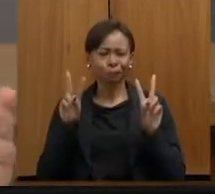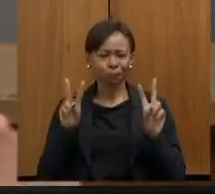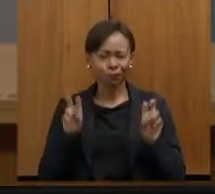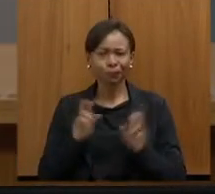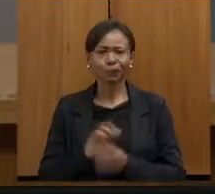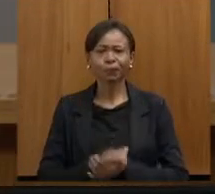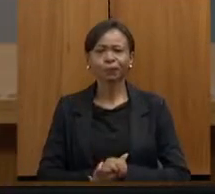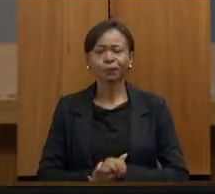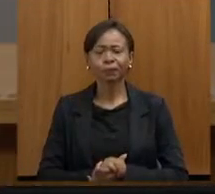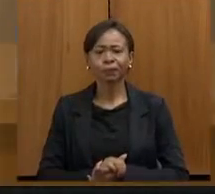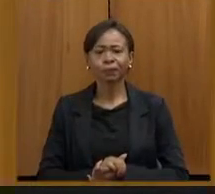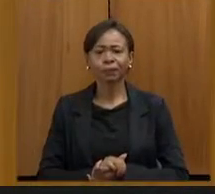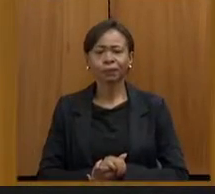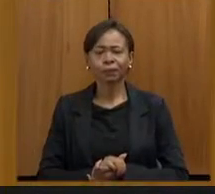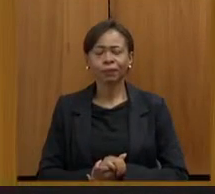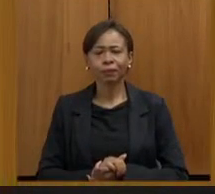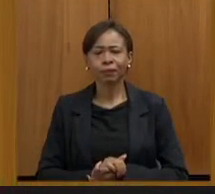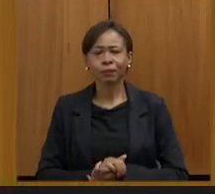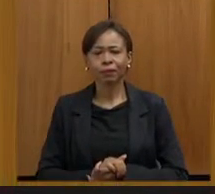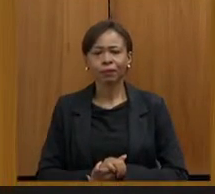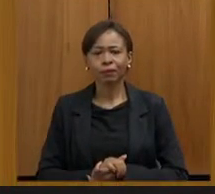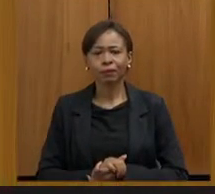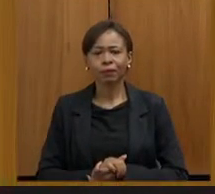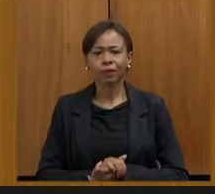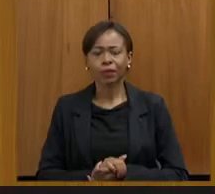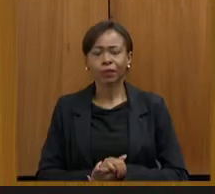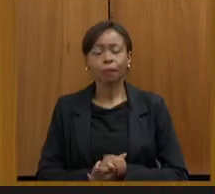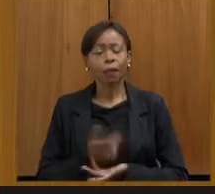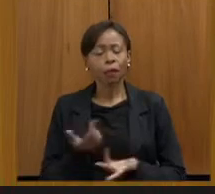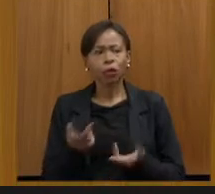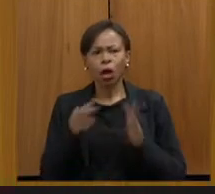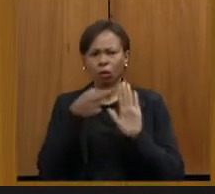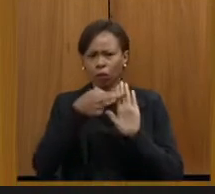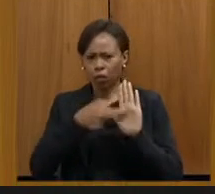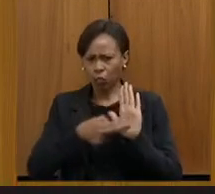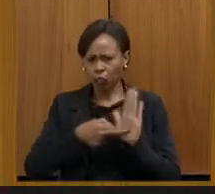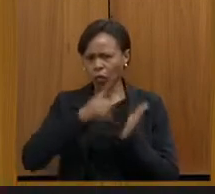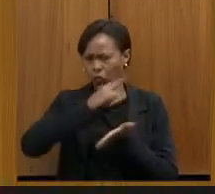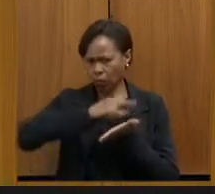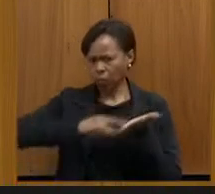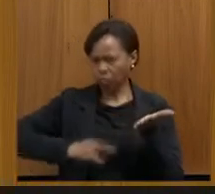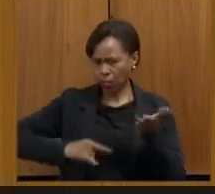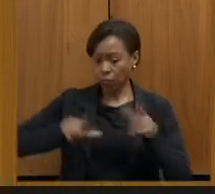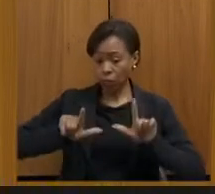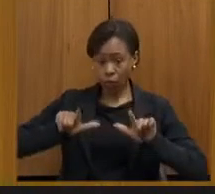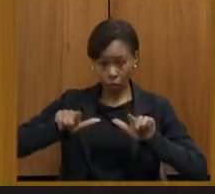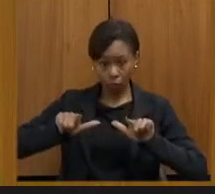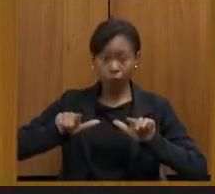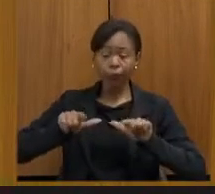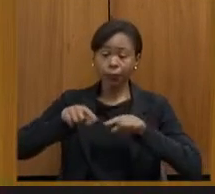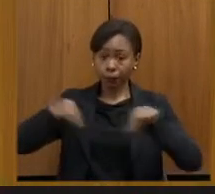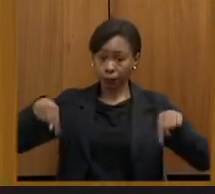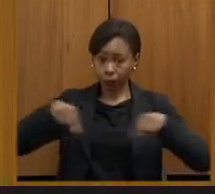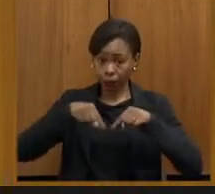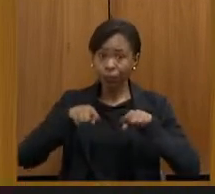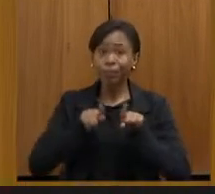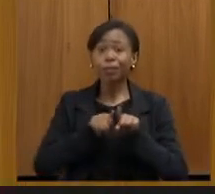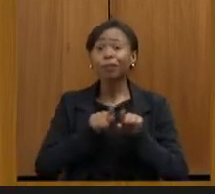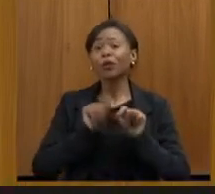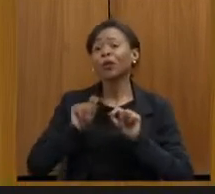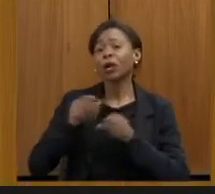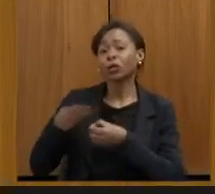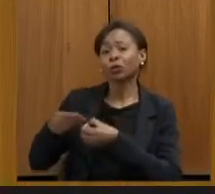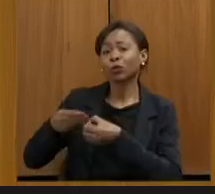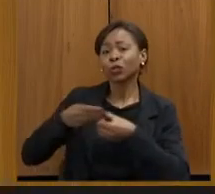que isso não afeta somente a questão da regularização fundiária urbana, são os municípios que estão irregulares do CAJEC.